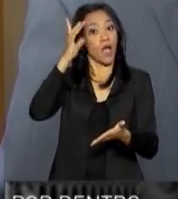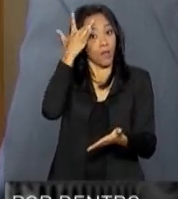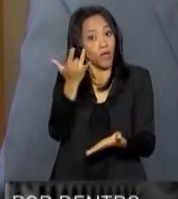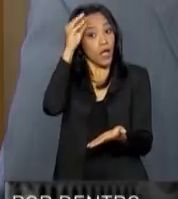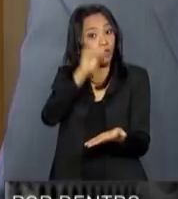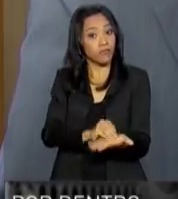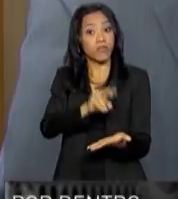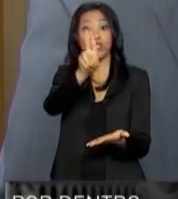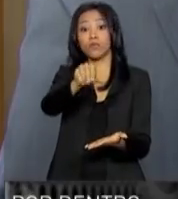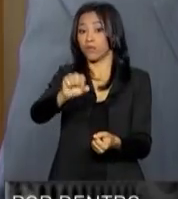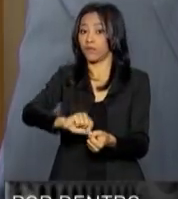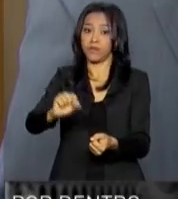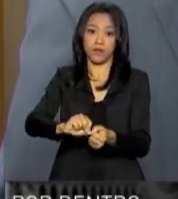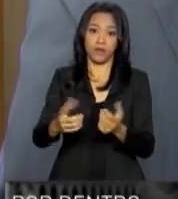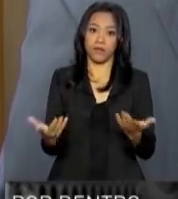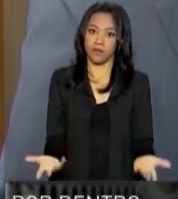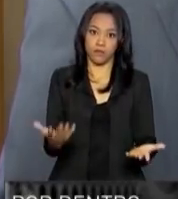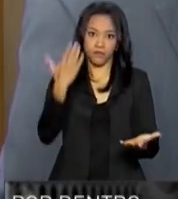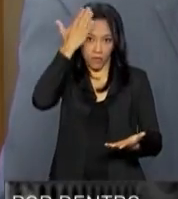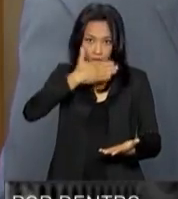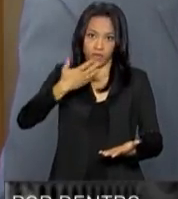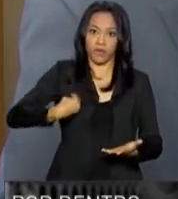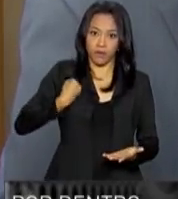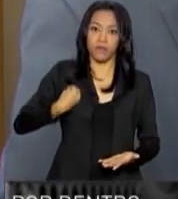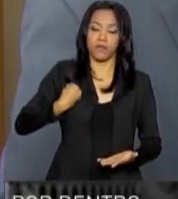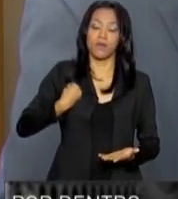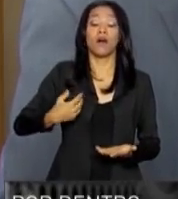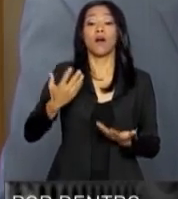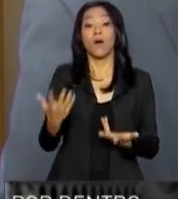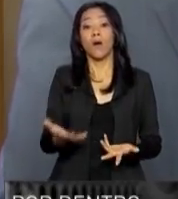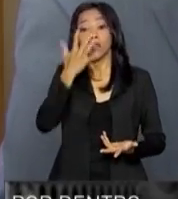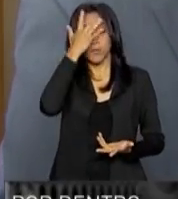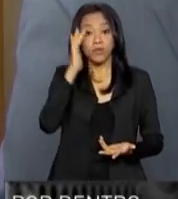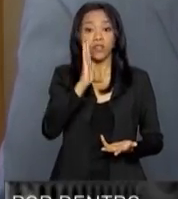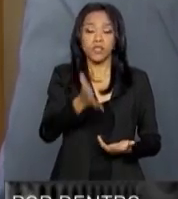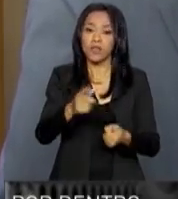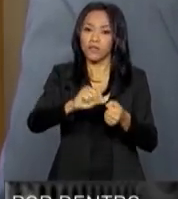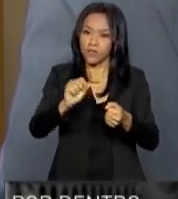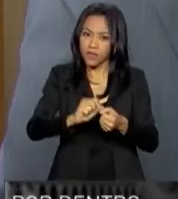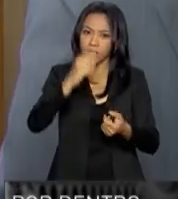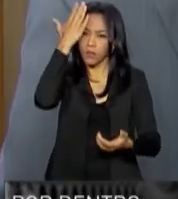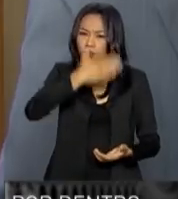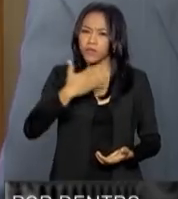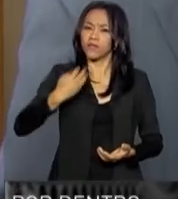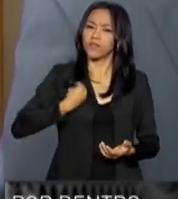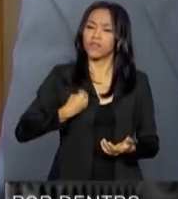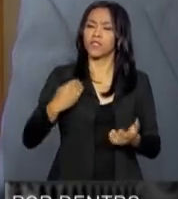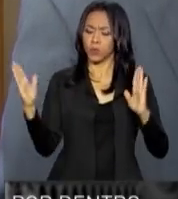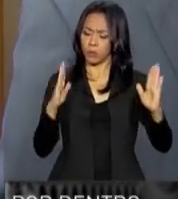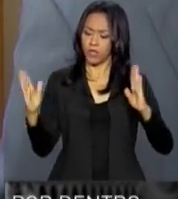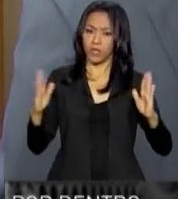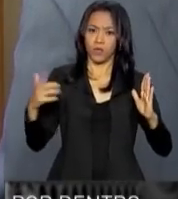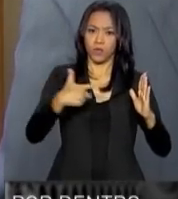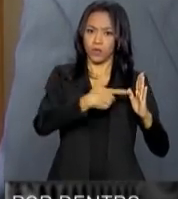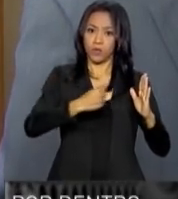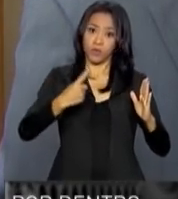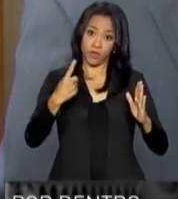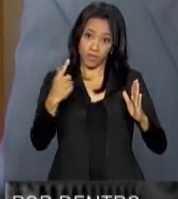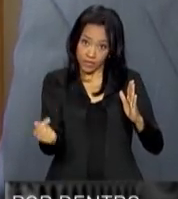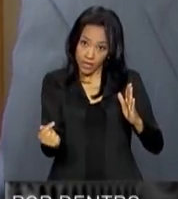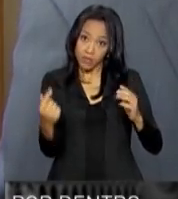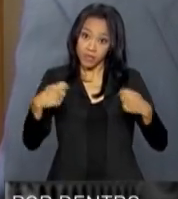pessoas que nunca fizeram óbvio olha as pessoas que fizeram a fé de vida no ano de 2017 mas vão ter que fazer no ano de